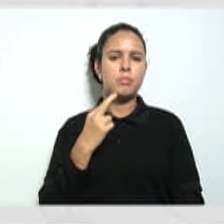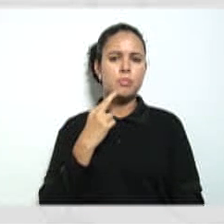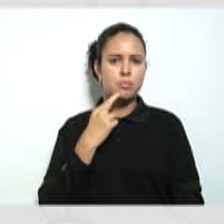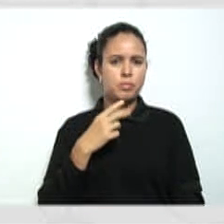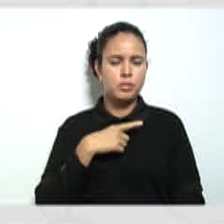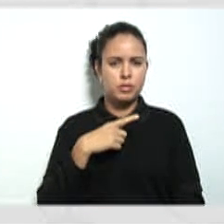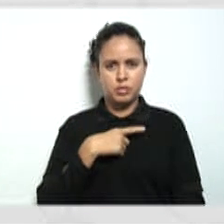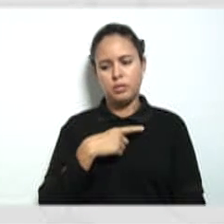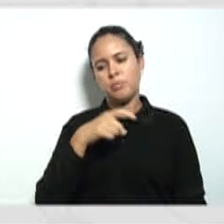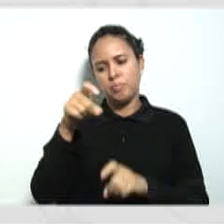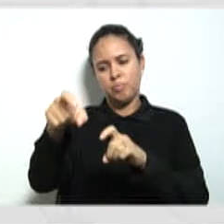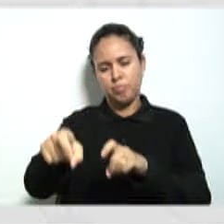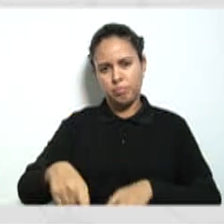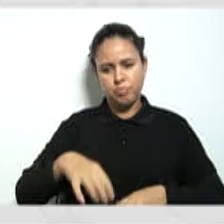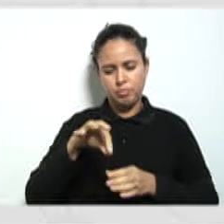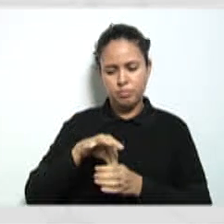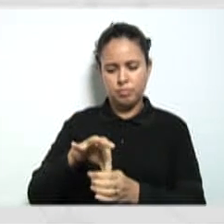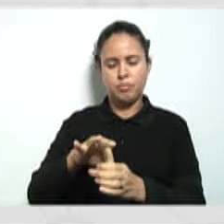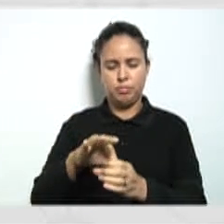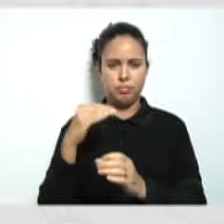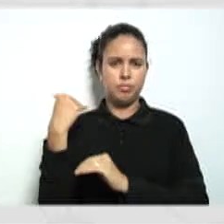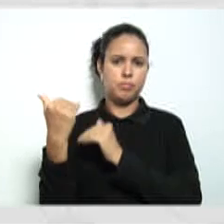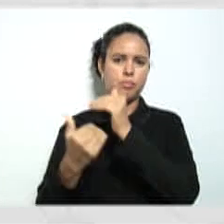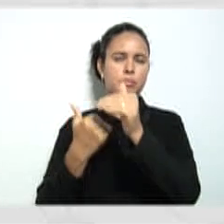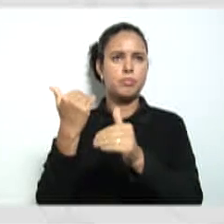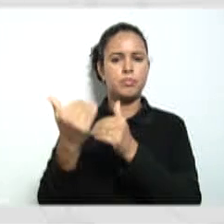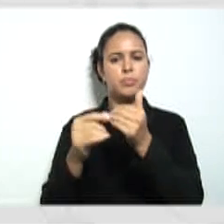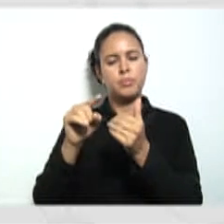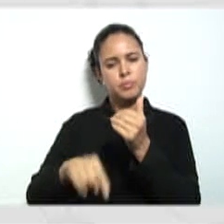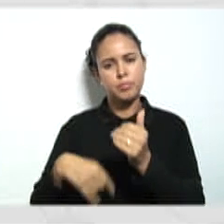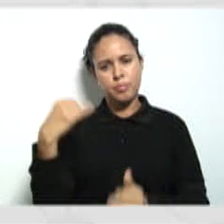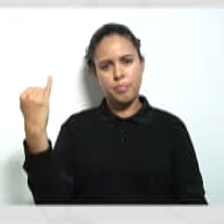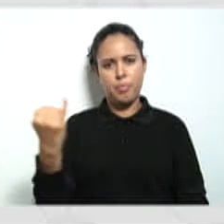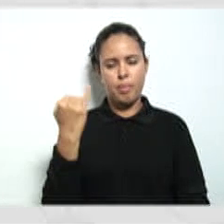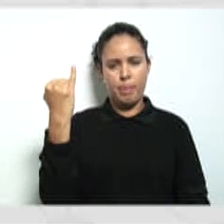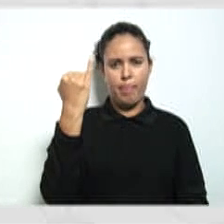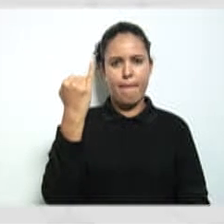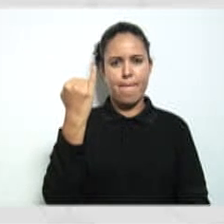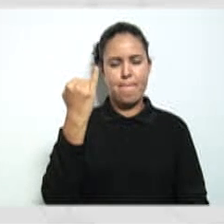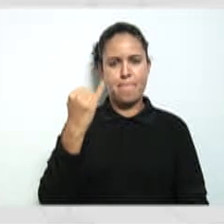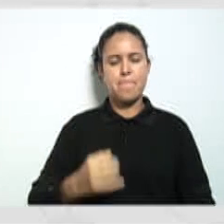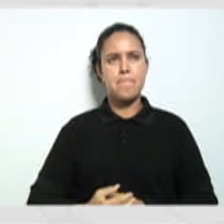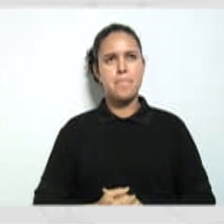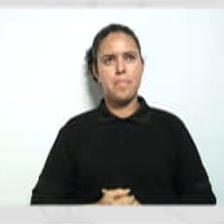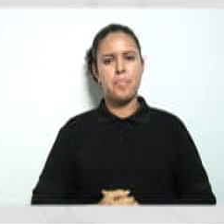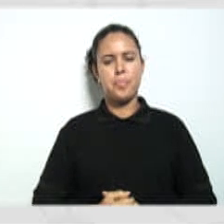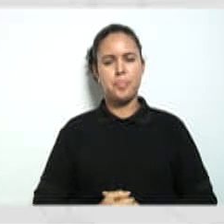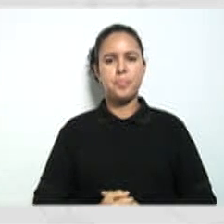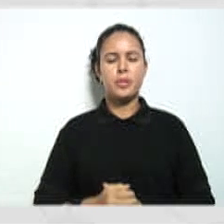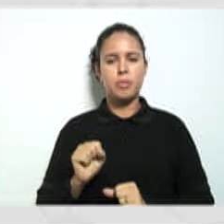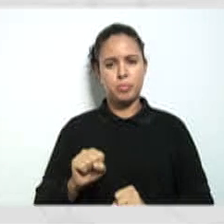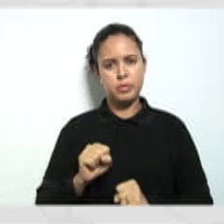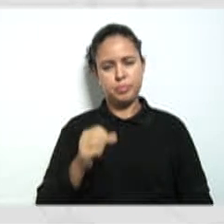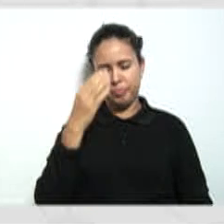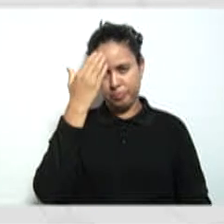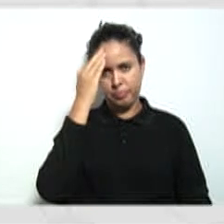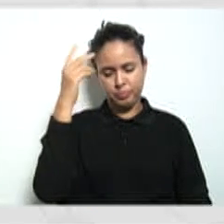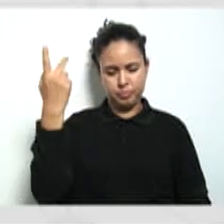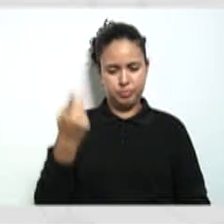uma agropecuária muito desenvolvida. Então, isso aqui é particularmente o nosso caso, é uma coisa que a gente pode entender como o nosso